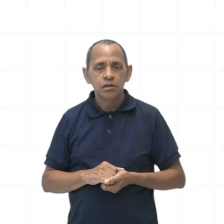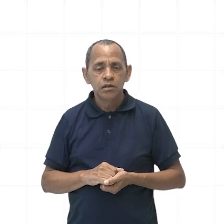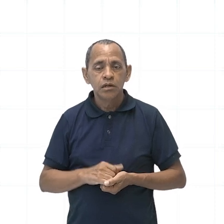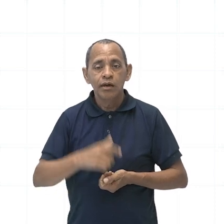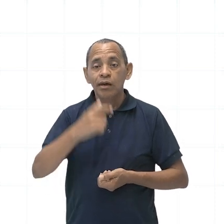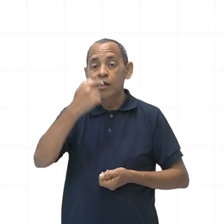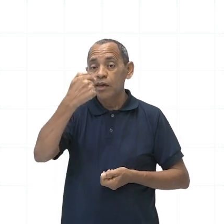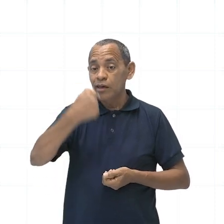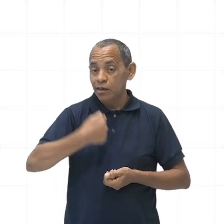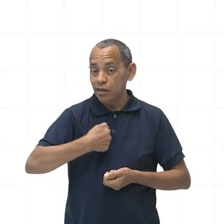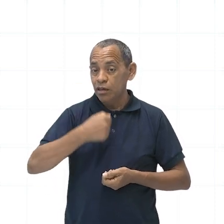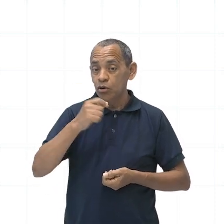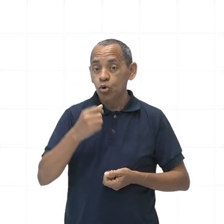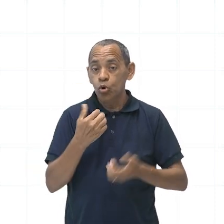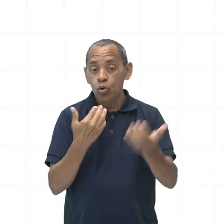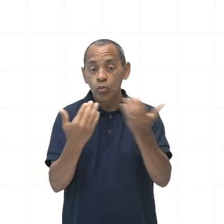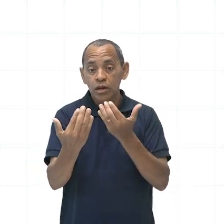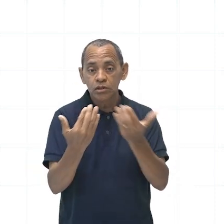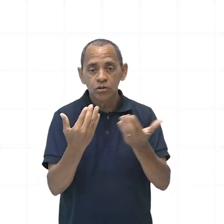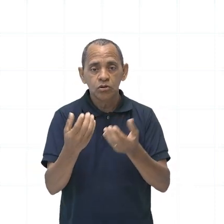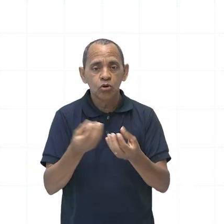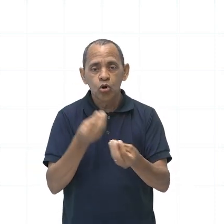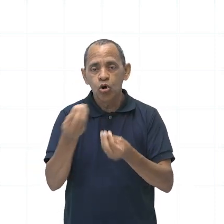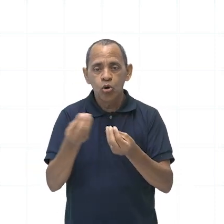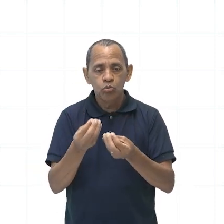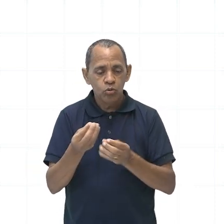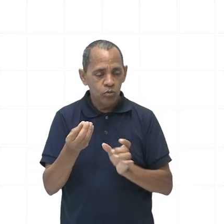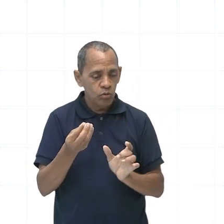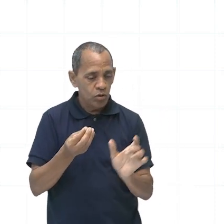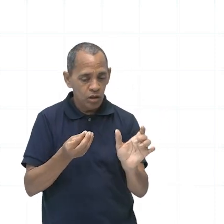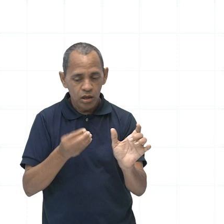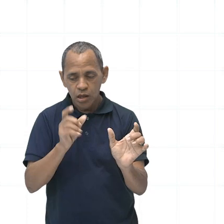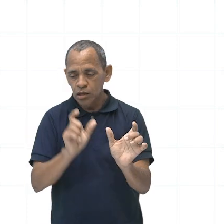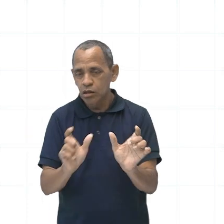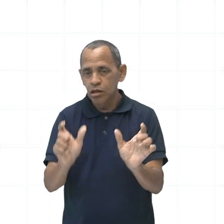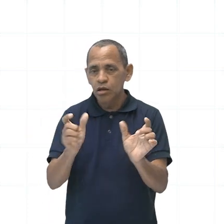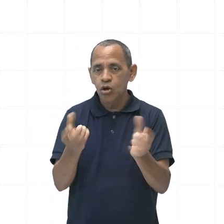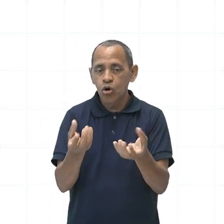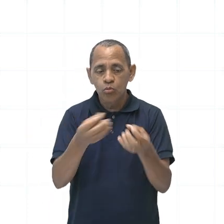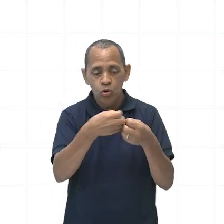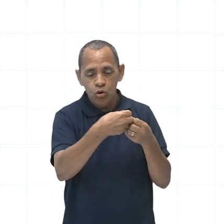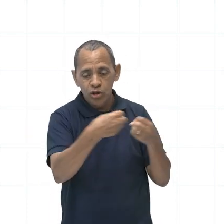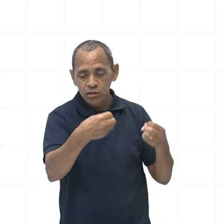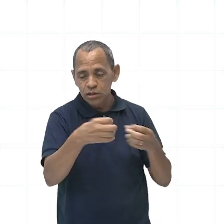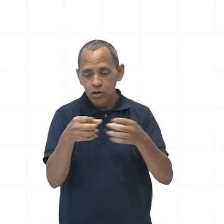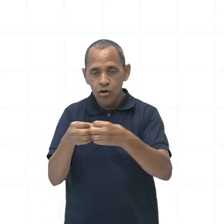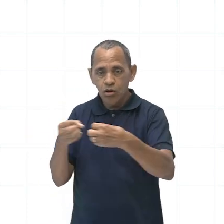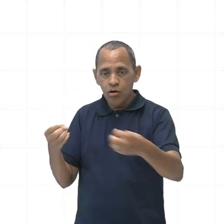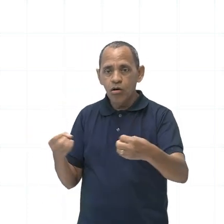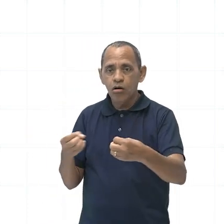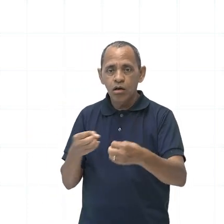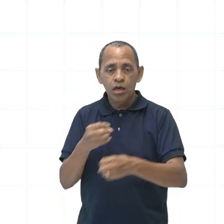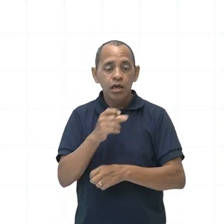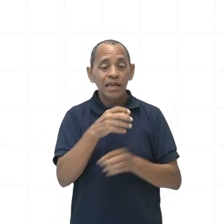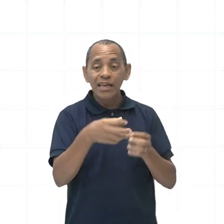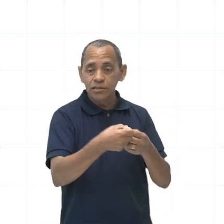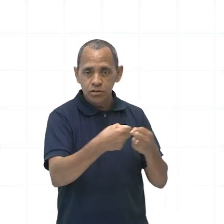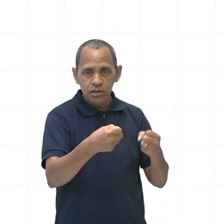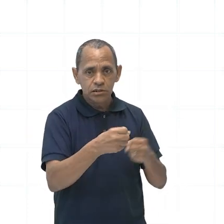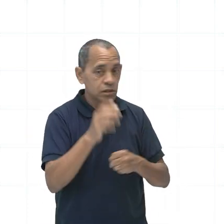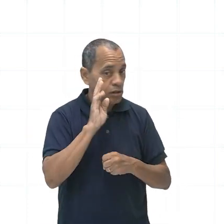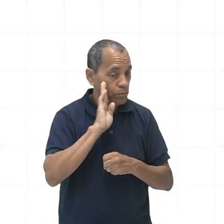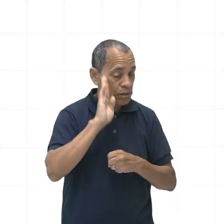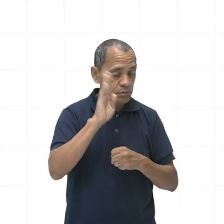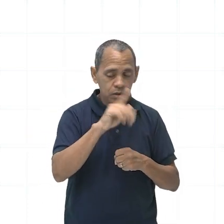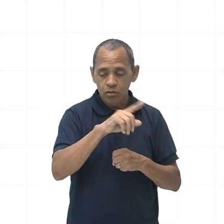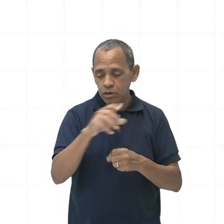E aí, eu. Então, a comparação aí é entre esses 2 elementos. Minha colega, eu, correto? Um está